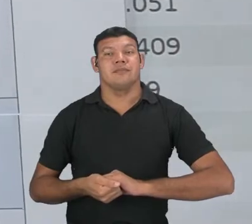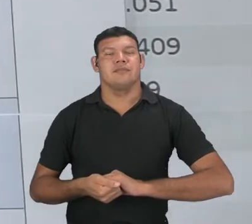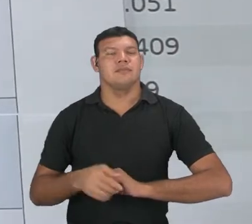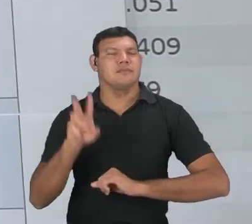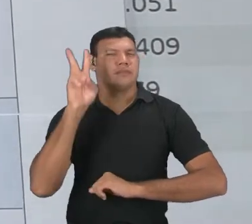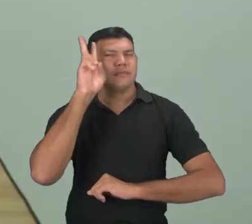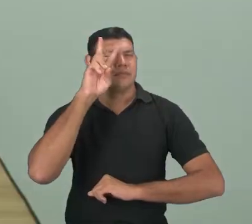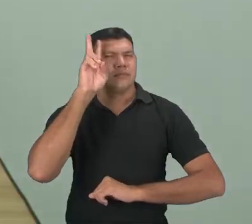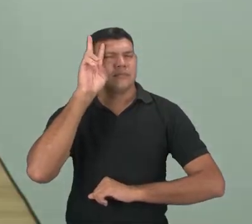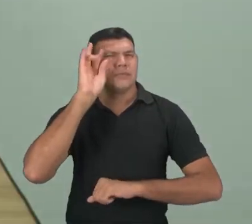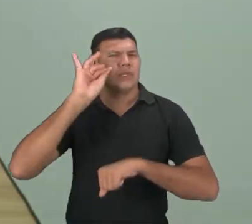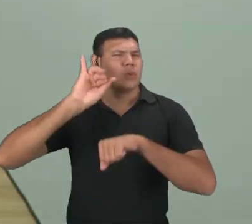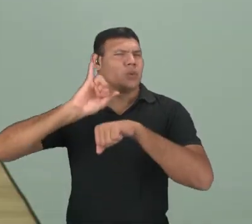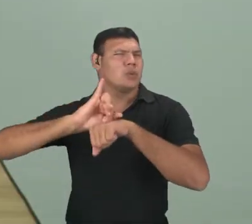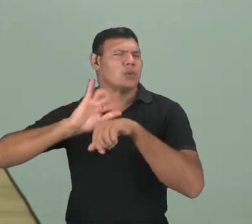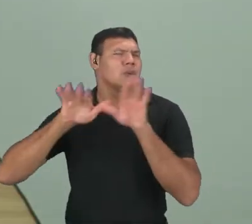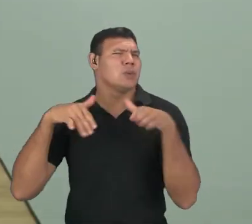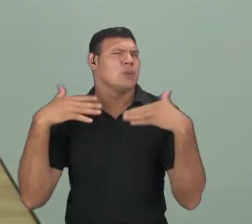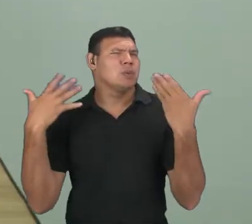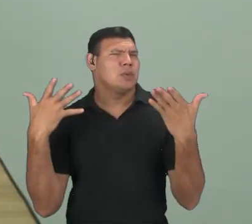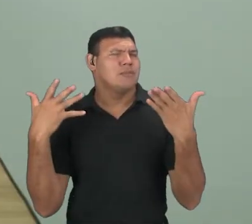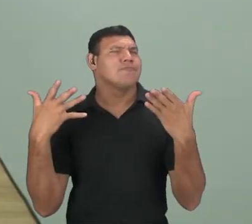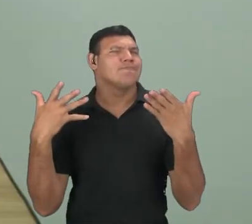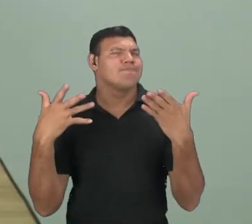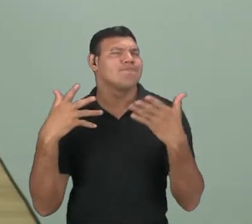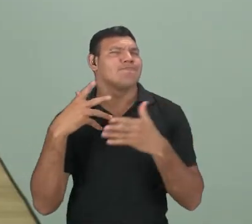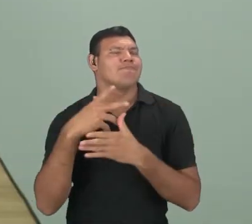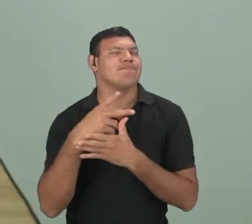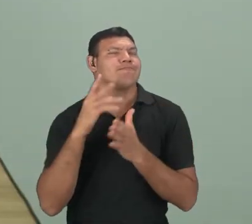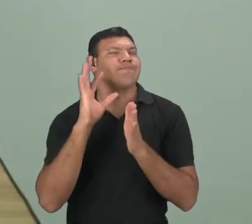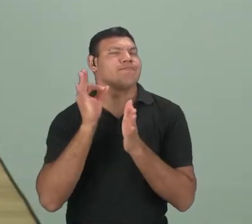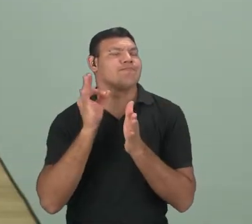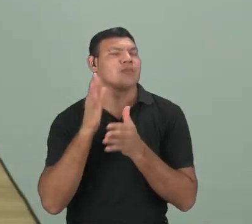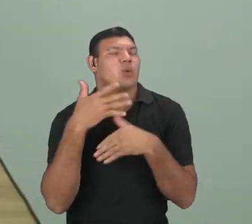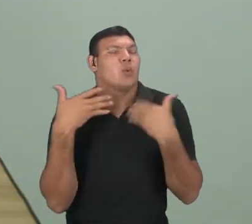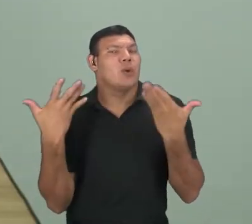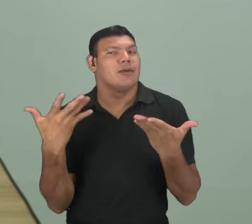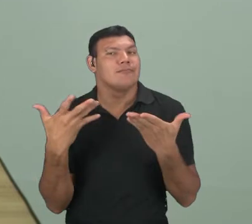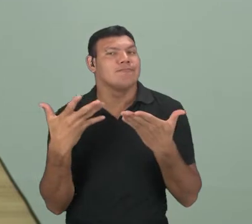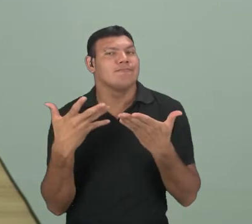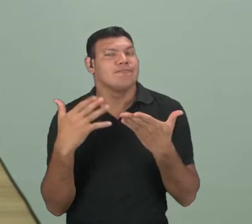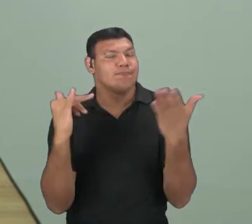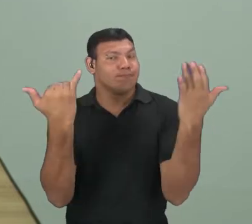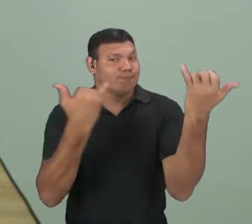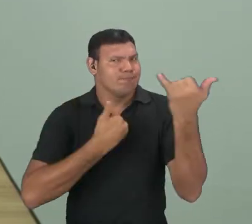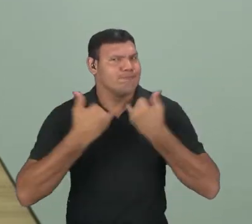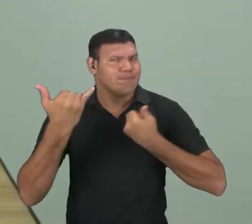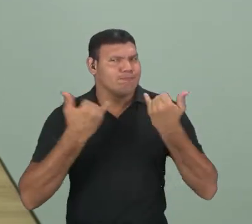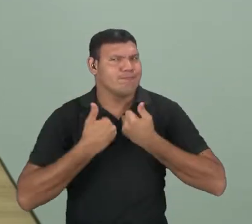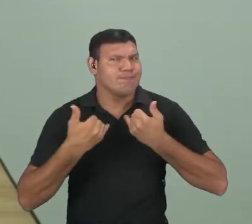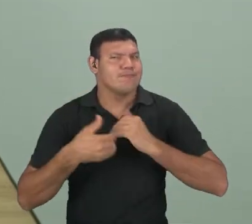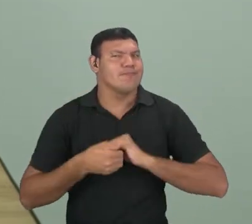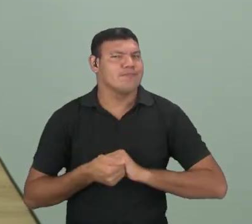E lembra aí qual é a capital do Amapá? Vamos ver se vocês acertam. Falem aí